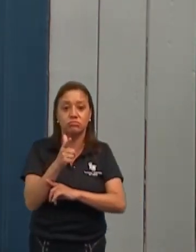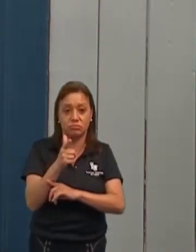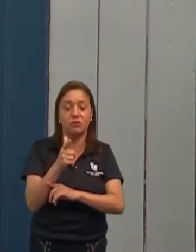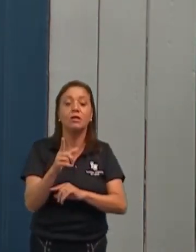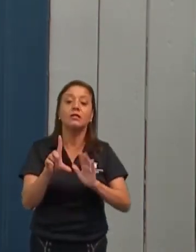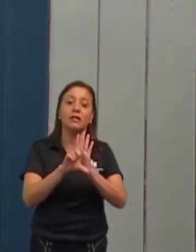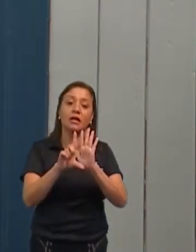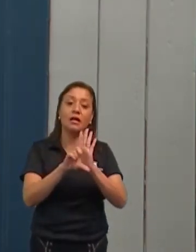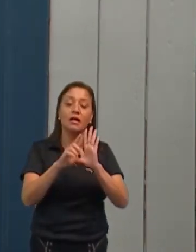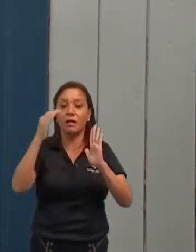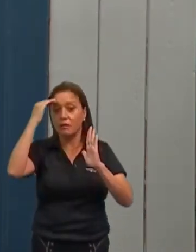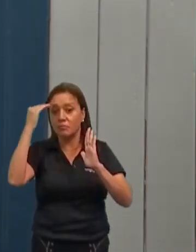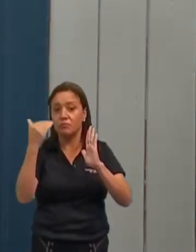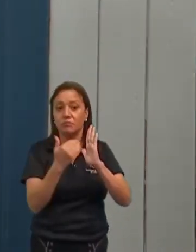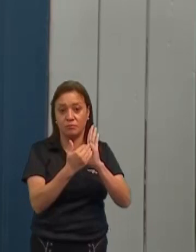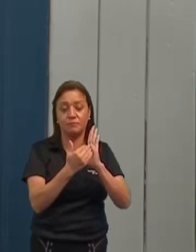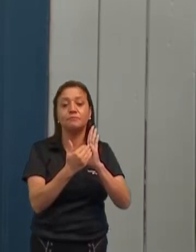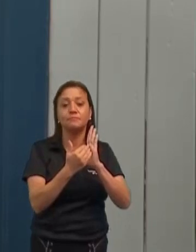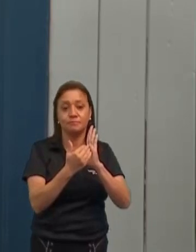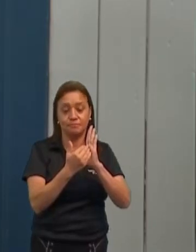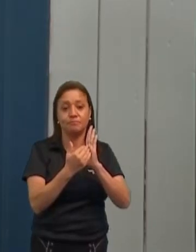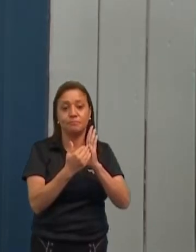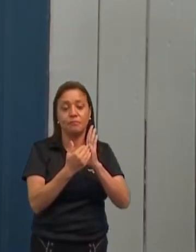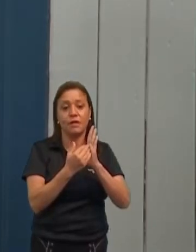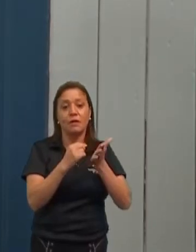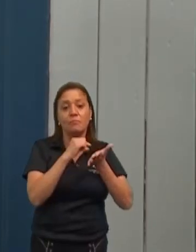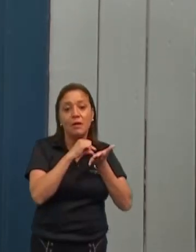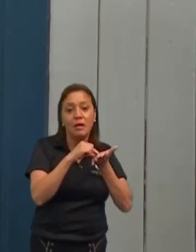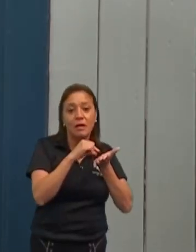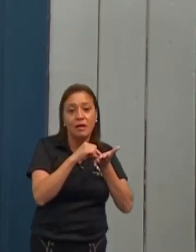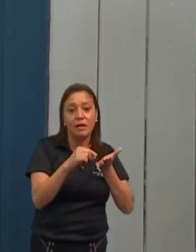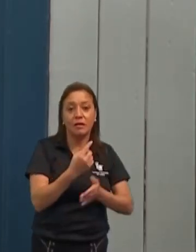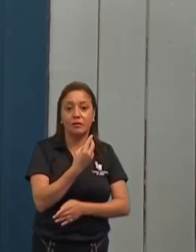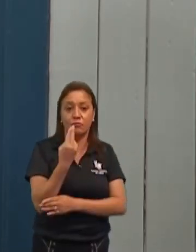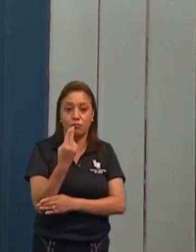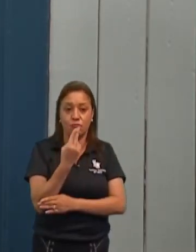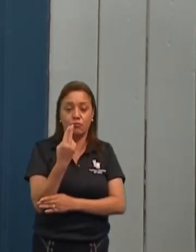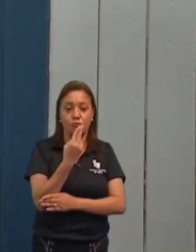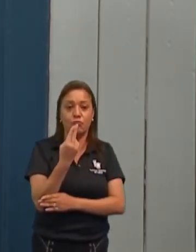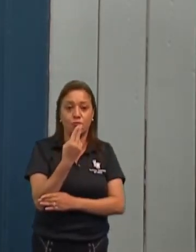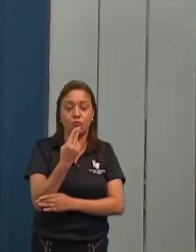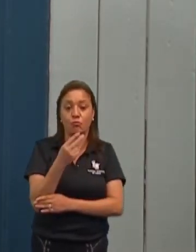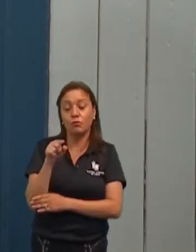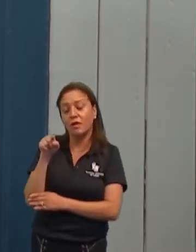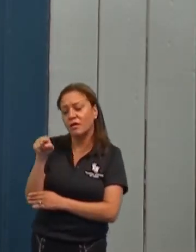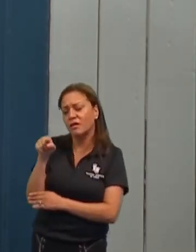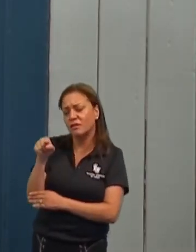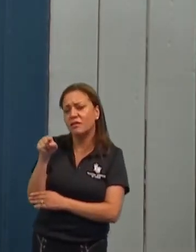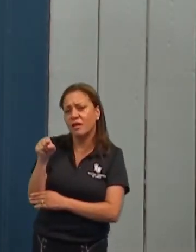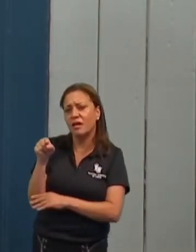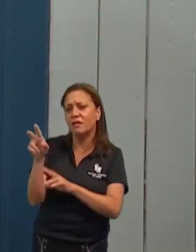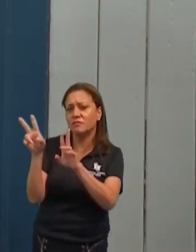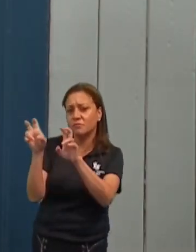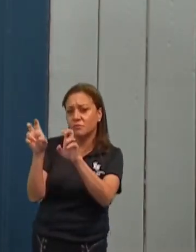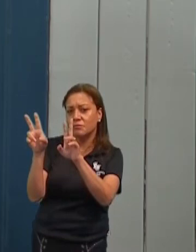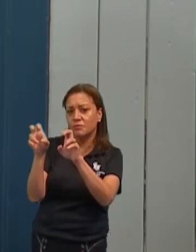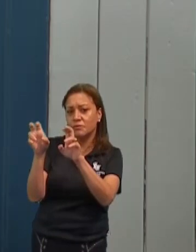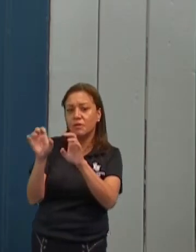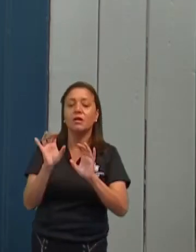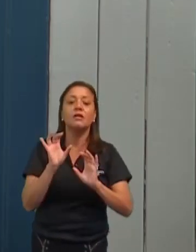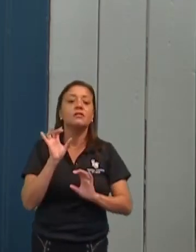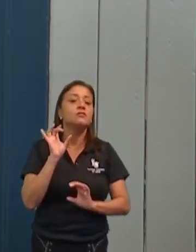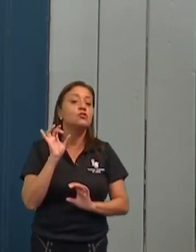lei. Parágrafo único. A prática de tiro nas entidades referidas no caput será permitida